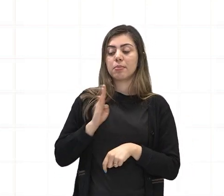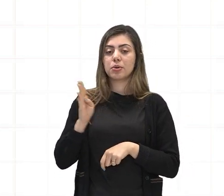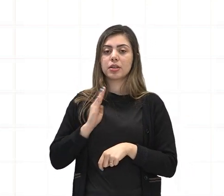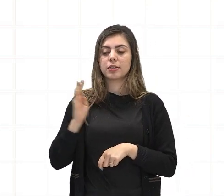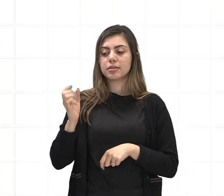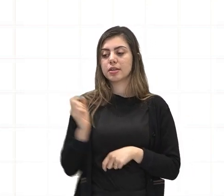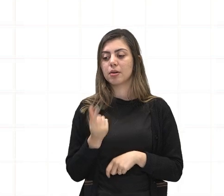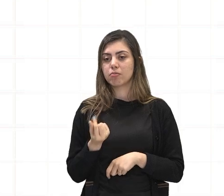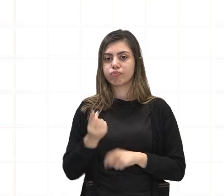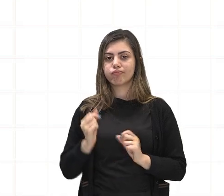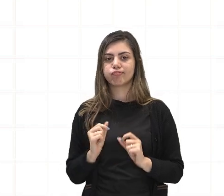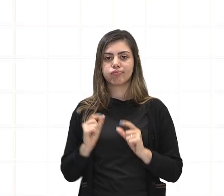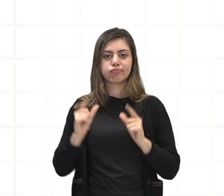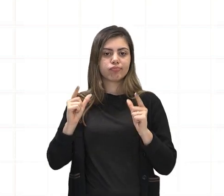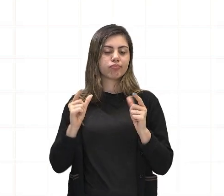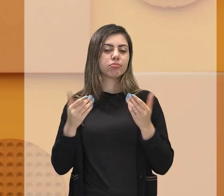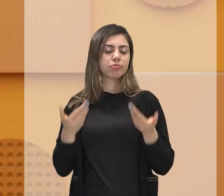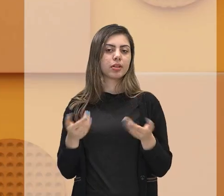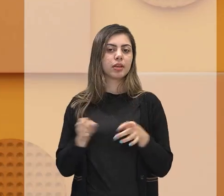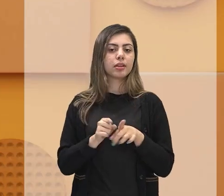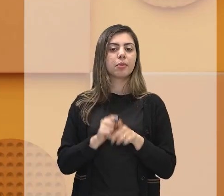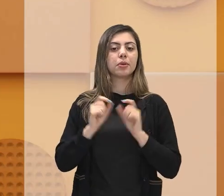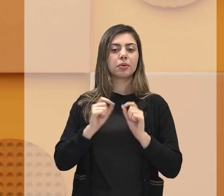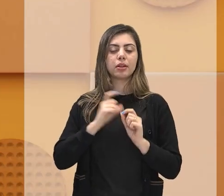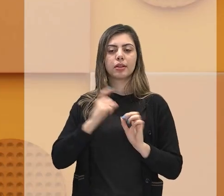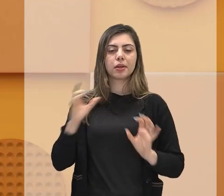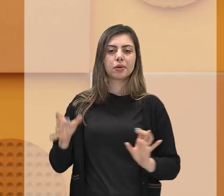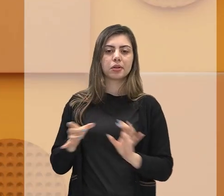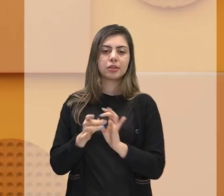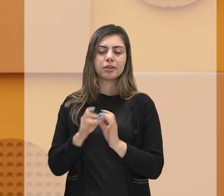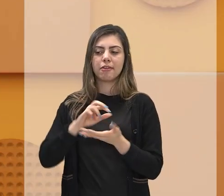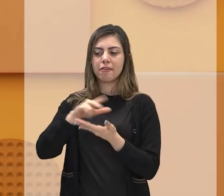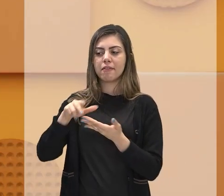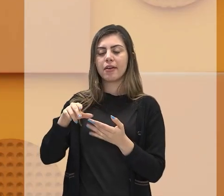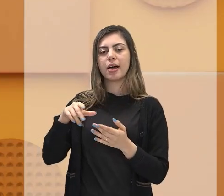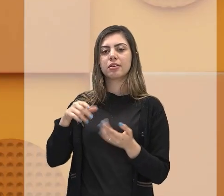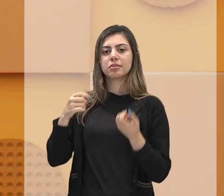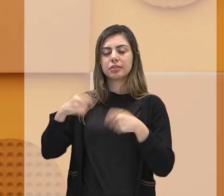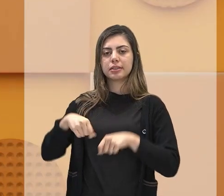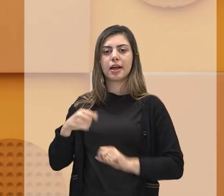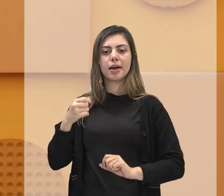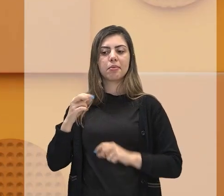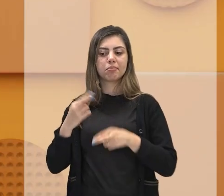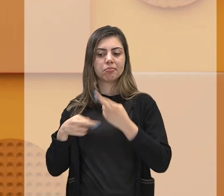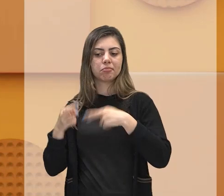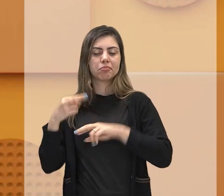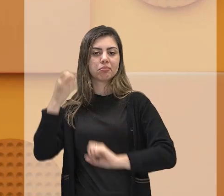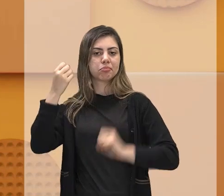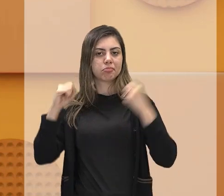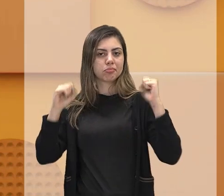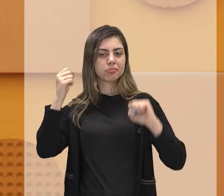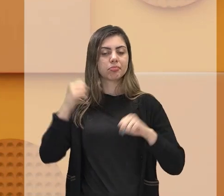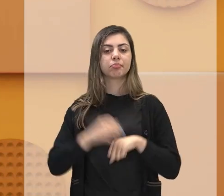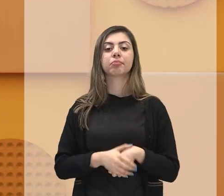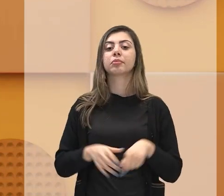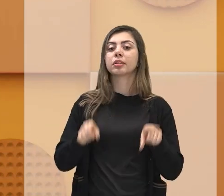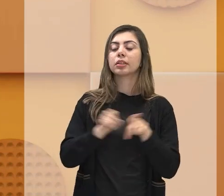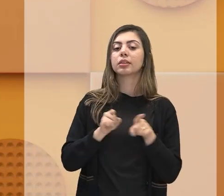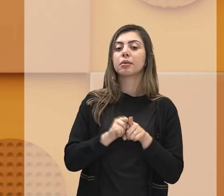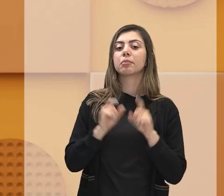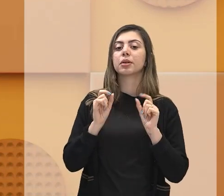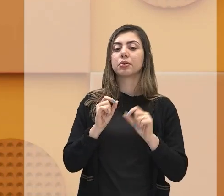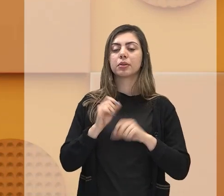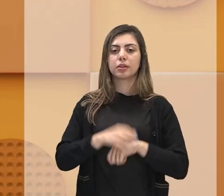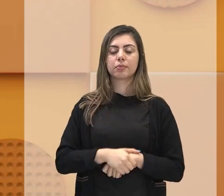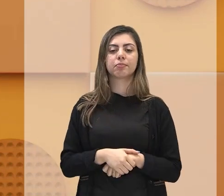mercantilismo e a junção ali das riquezas necessárias para o processo de industrialização, não é? E, claro, também